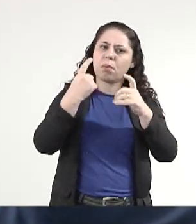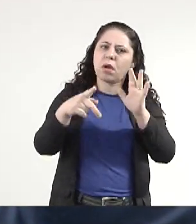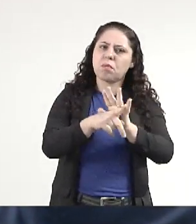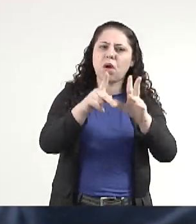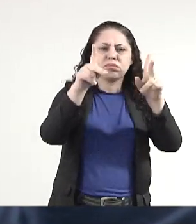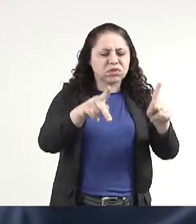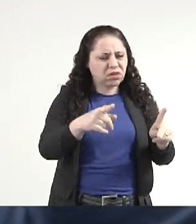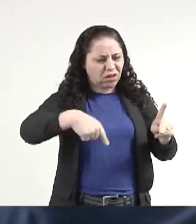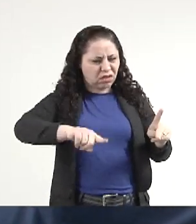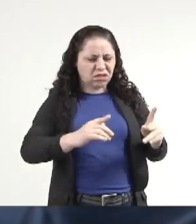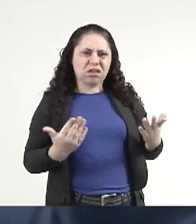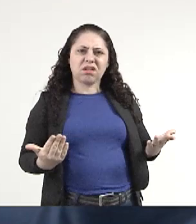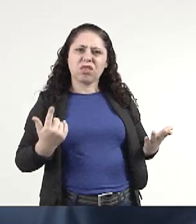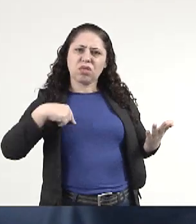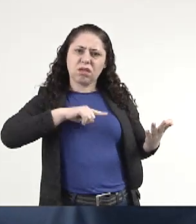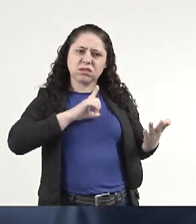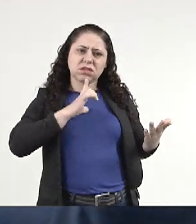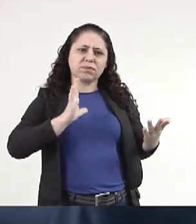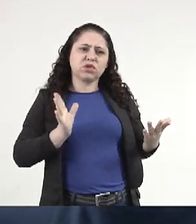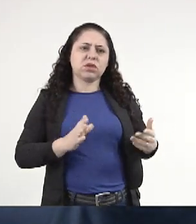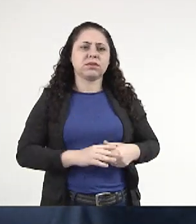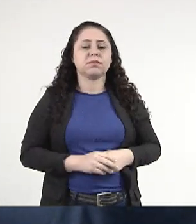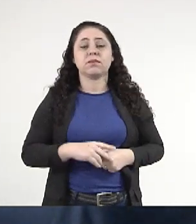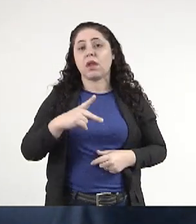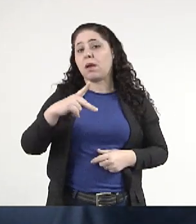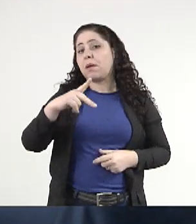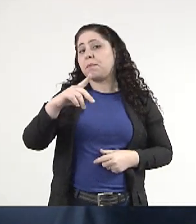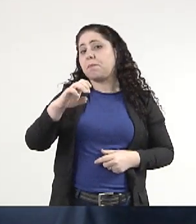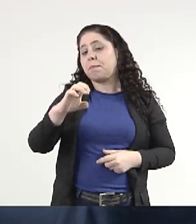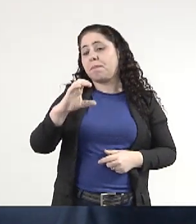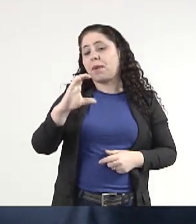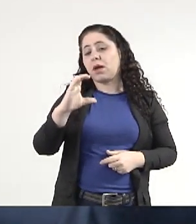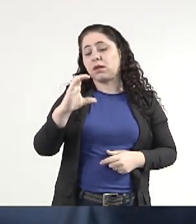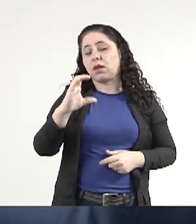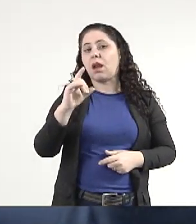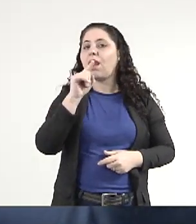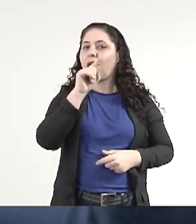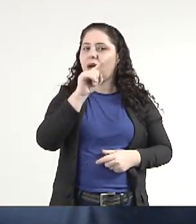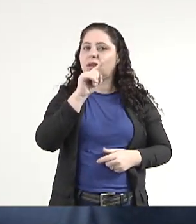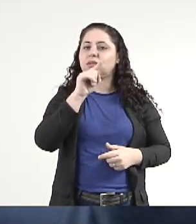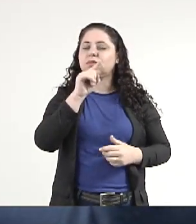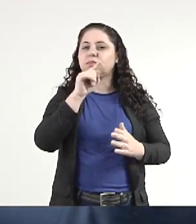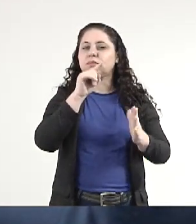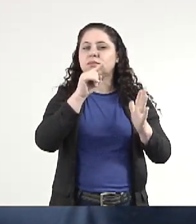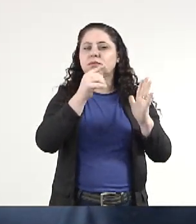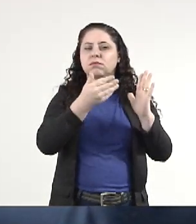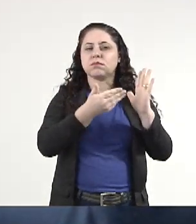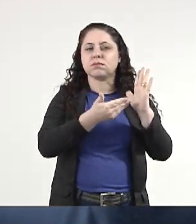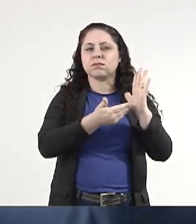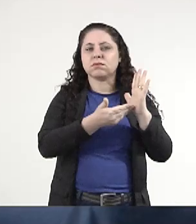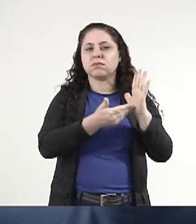com a população. Nós temos já a PEC no Senado, PEC número